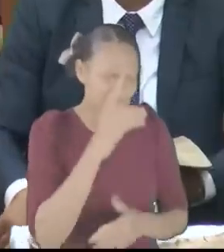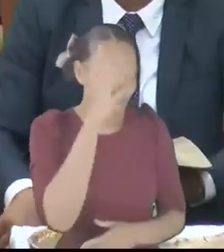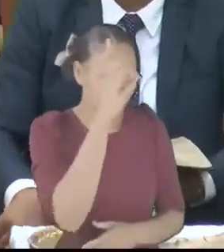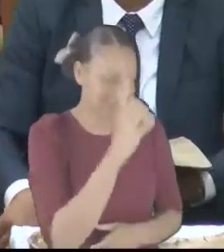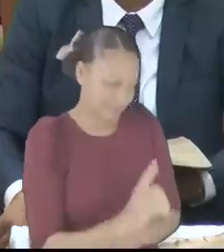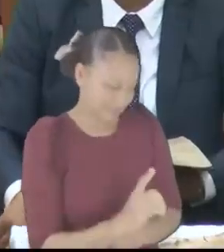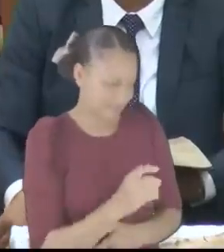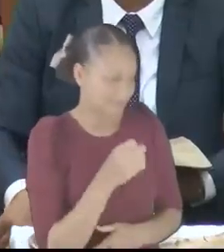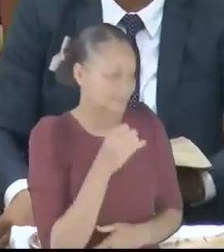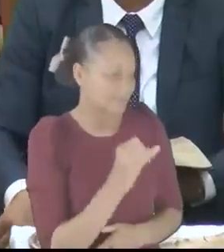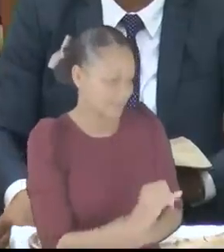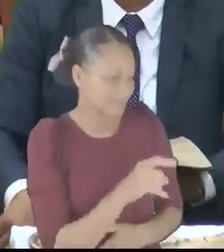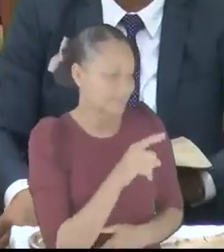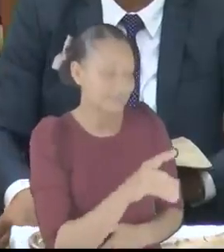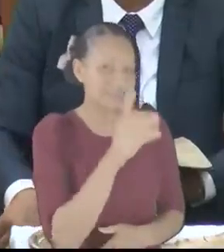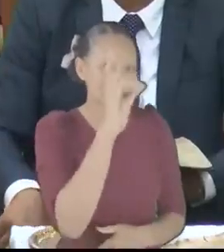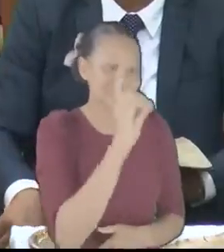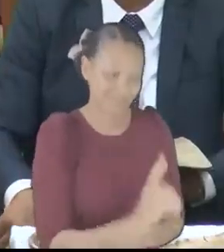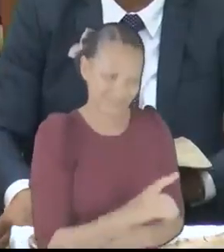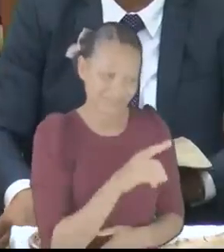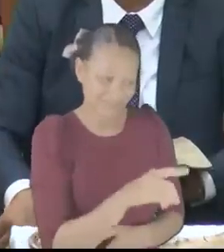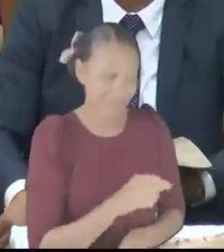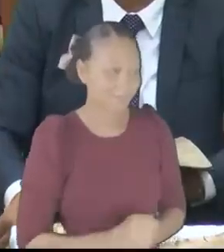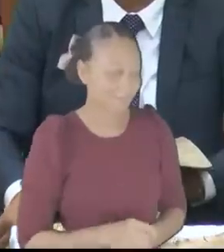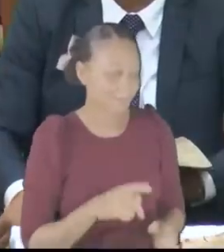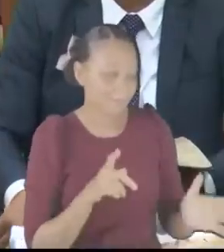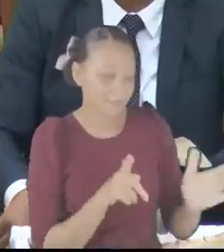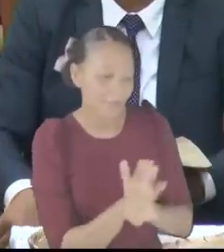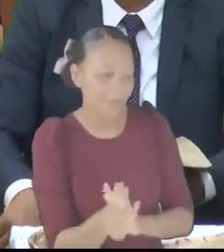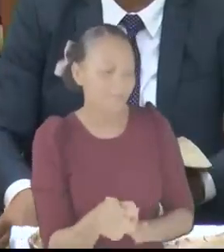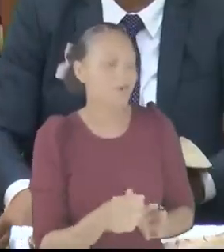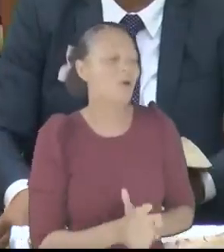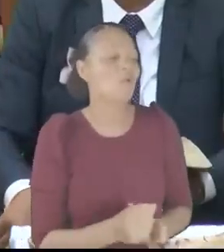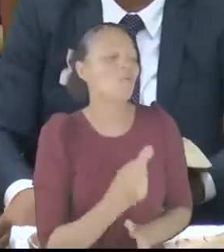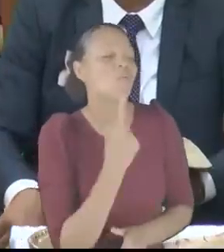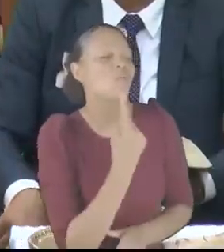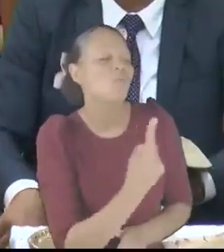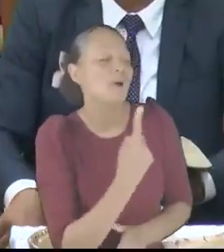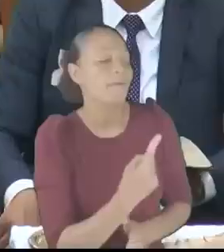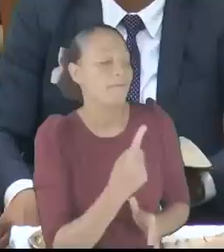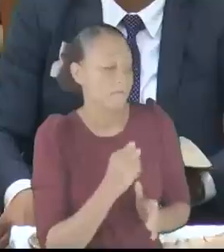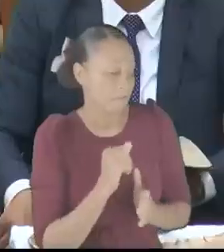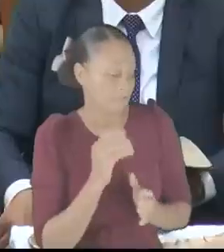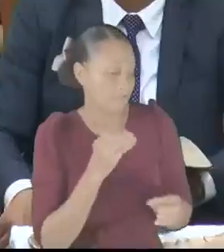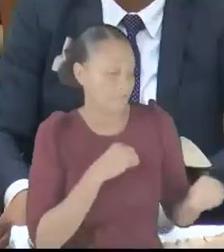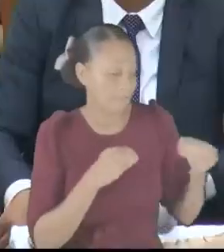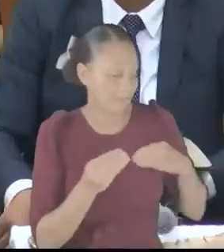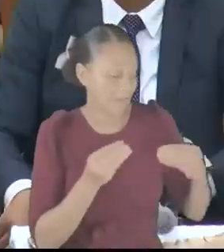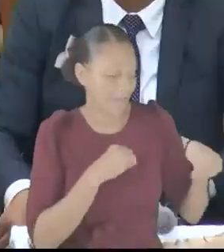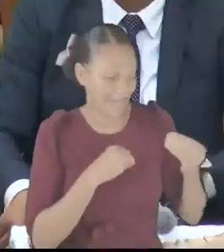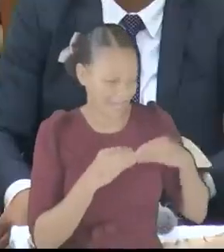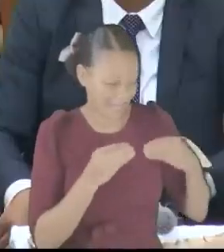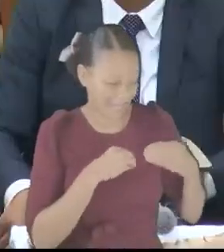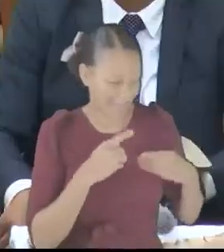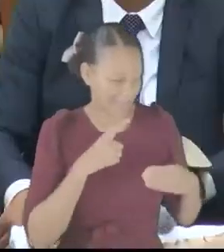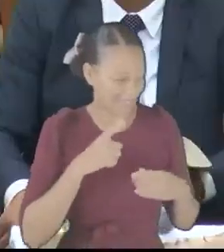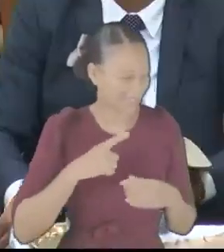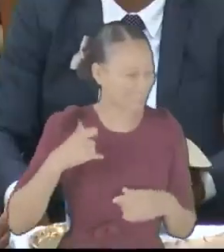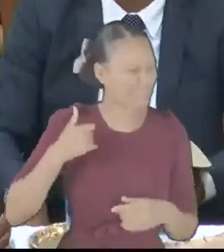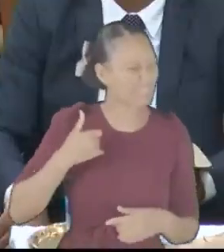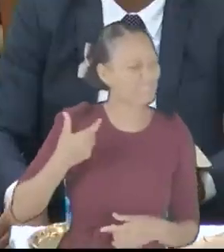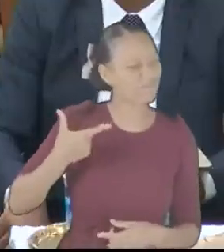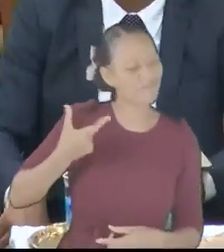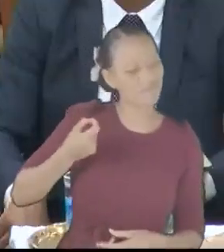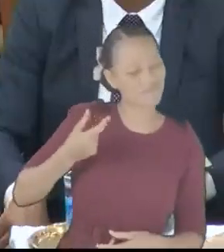desce. Quando ele descer, a senhora pergunta para ele um pecado que eu cometi quando eu tinha 20 anos de idade.